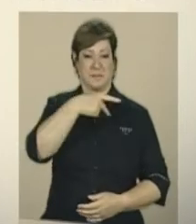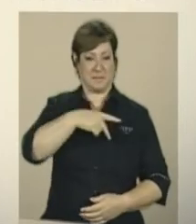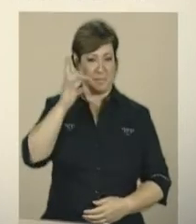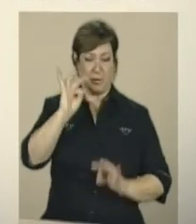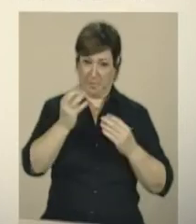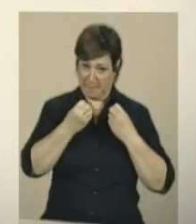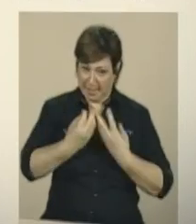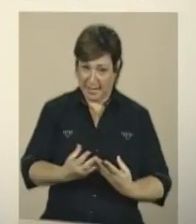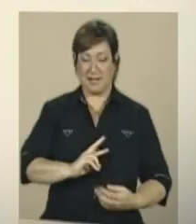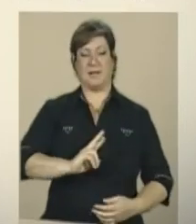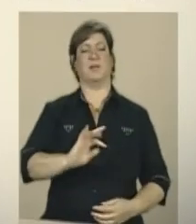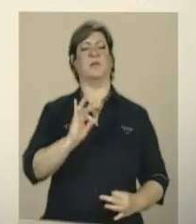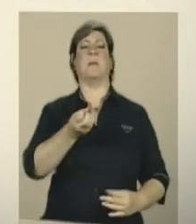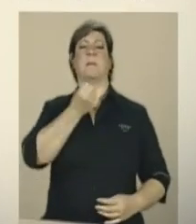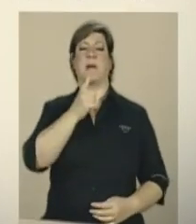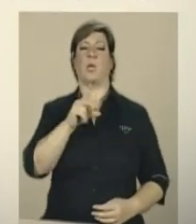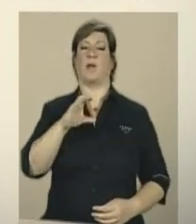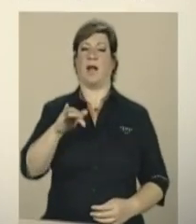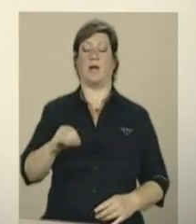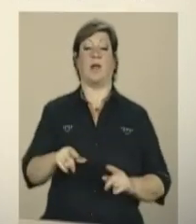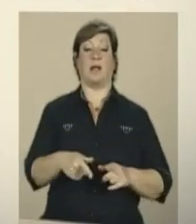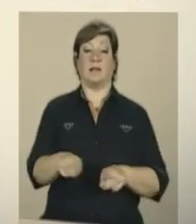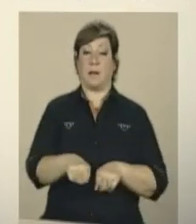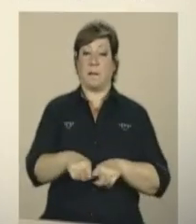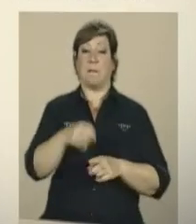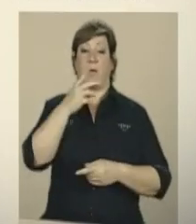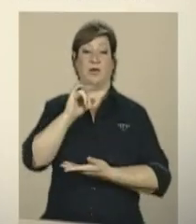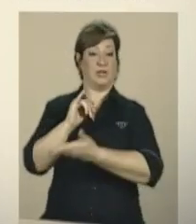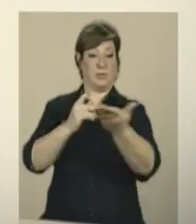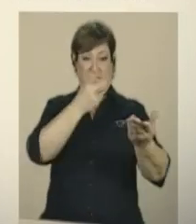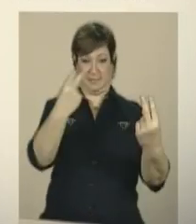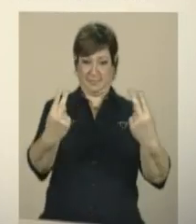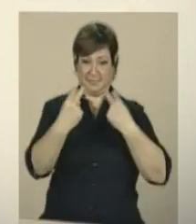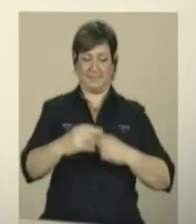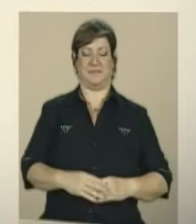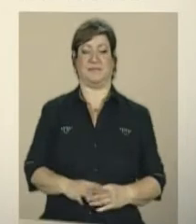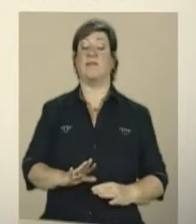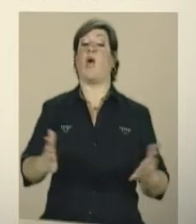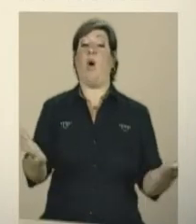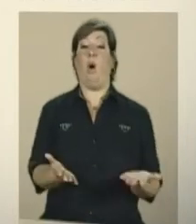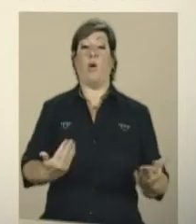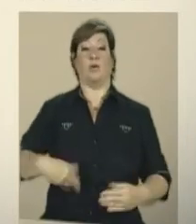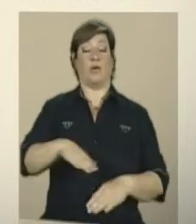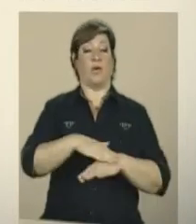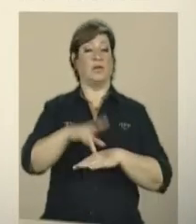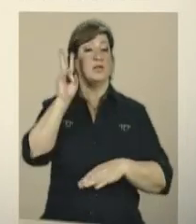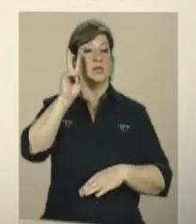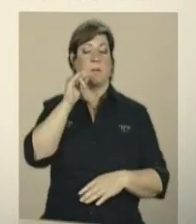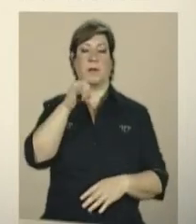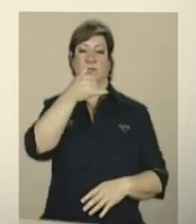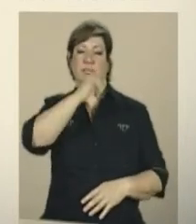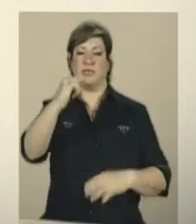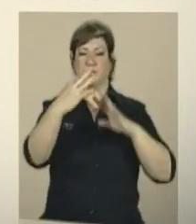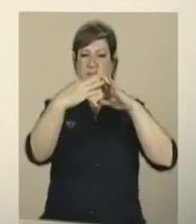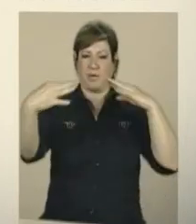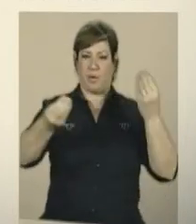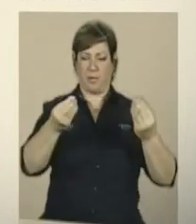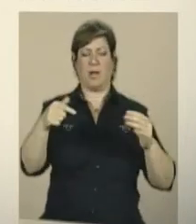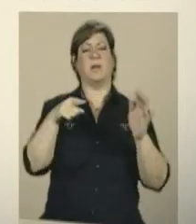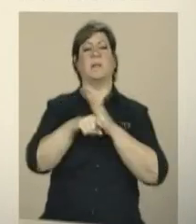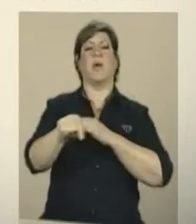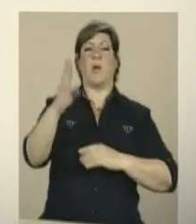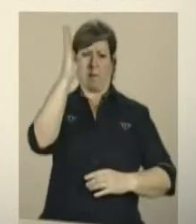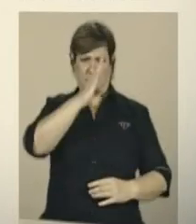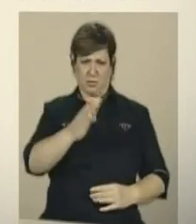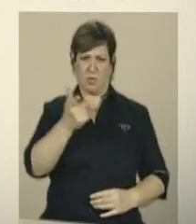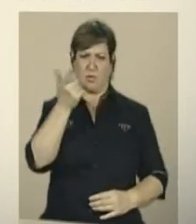tudo bem tudo bem Luciano um bom dia aos nossos ouvintes Hoje vamos falar de energia elétrica o Brasil está conseguindo realizar